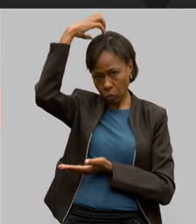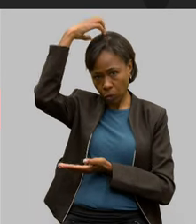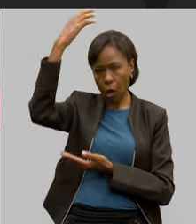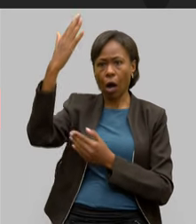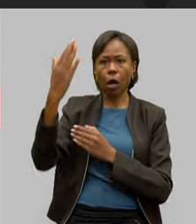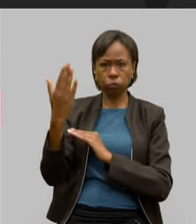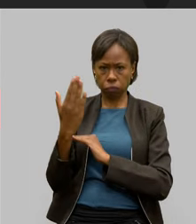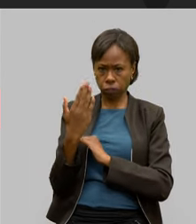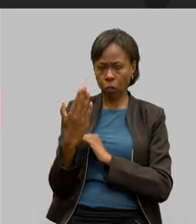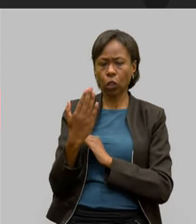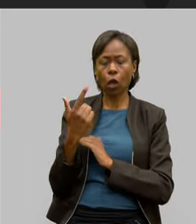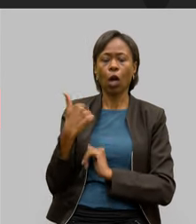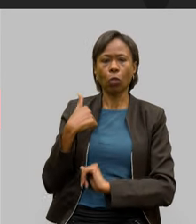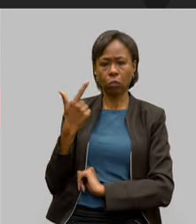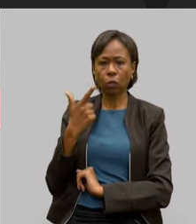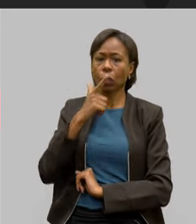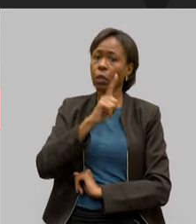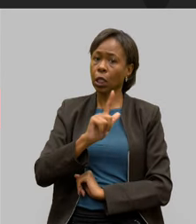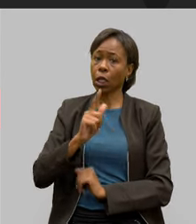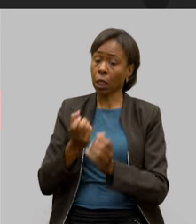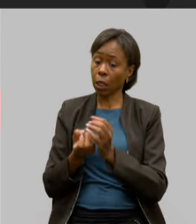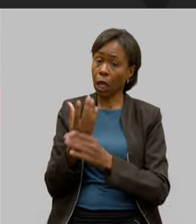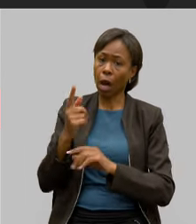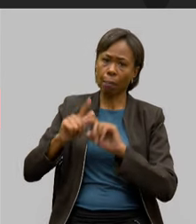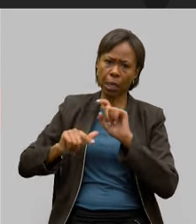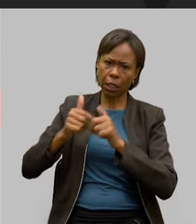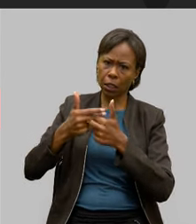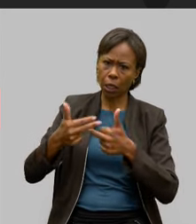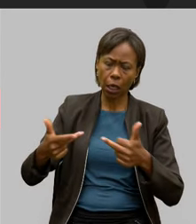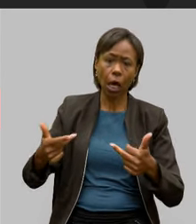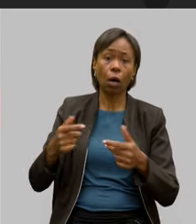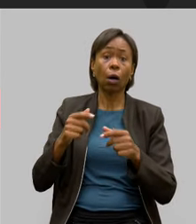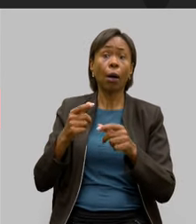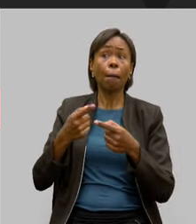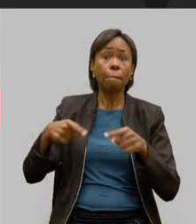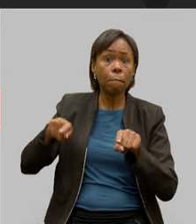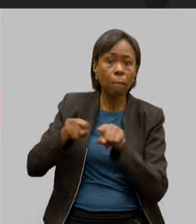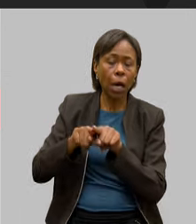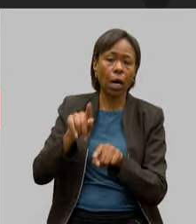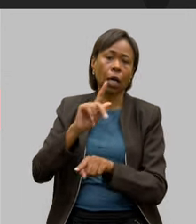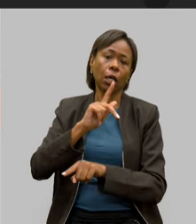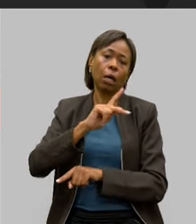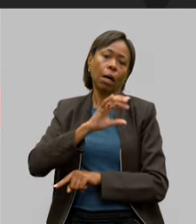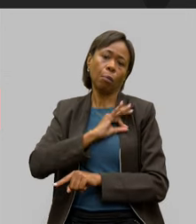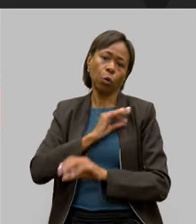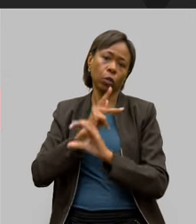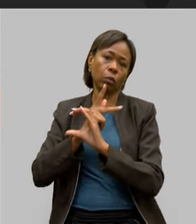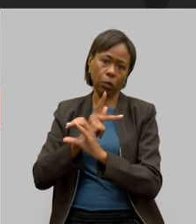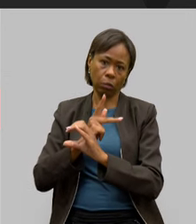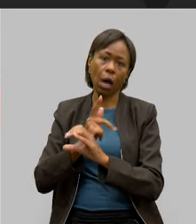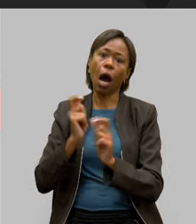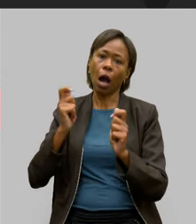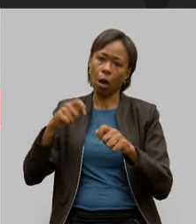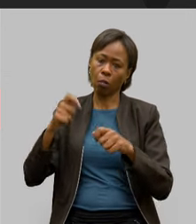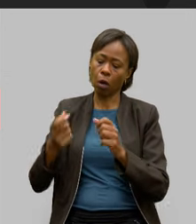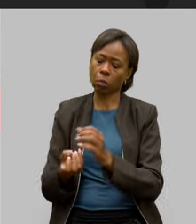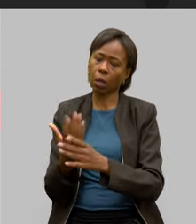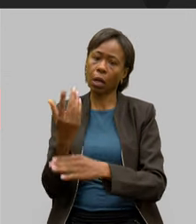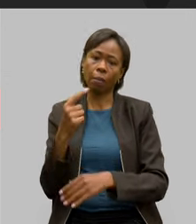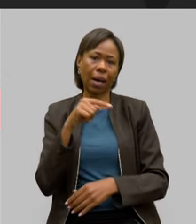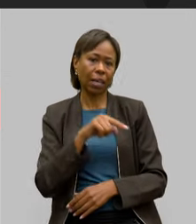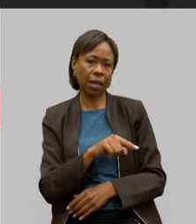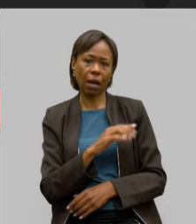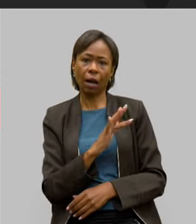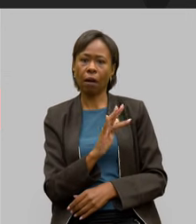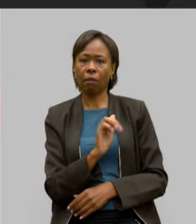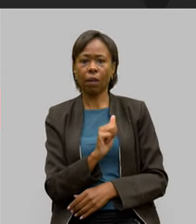mais que eu consegui fazer os materiais suficientes e o apoio da Polícia Civil que eu consegui fazer o meu cultivo mas eu não tive apoio